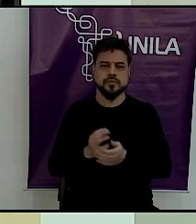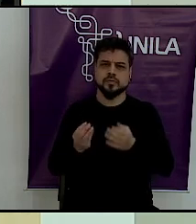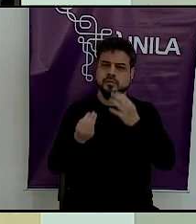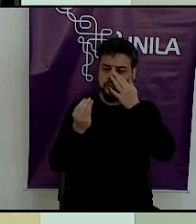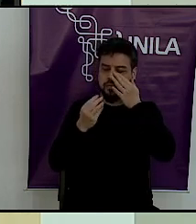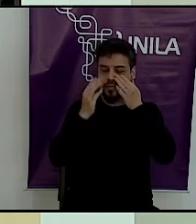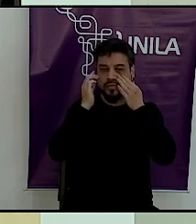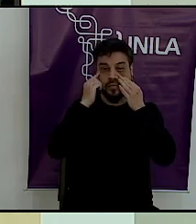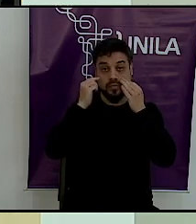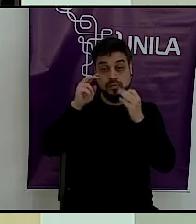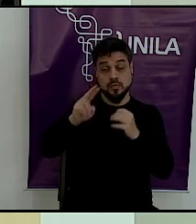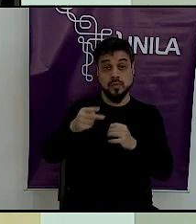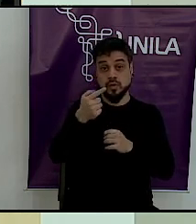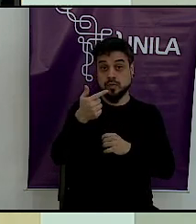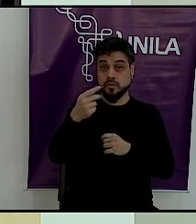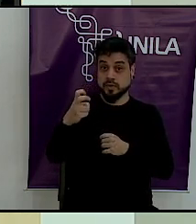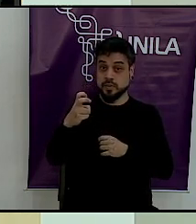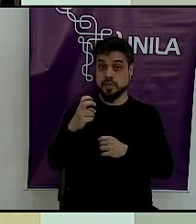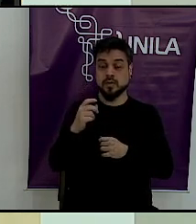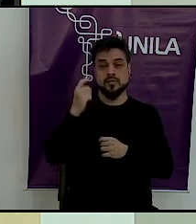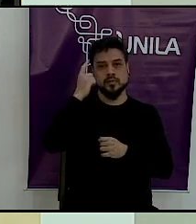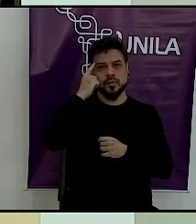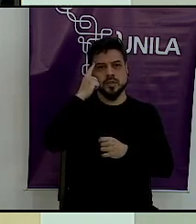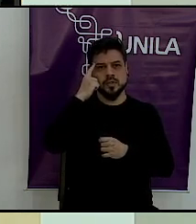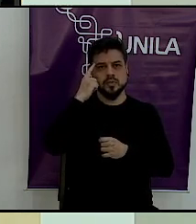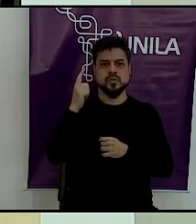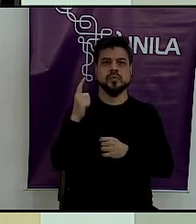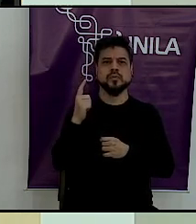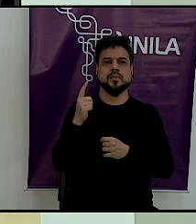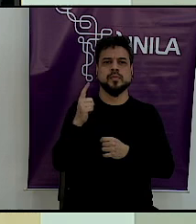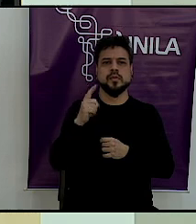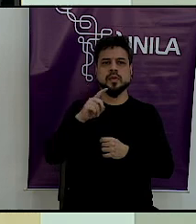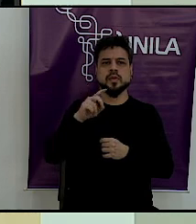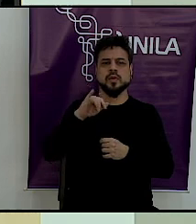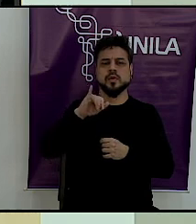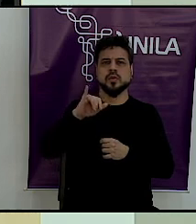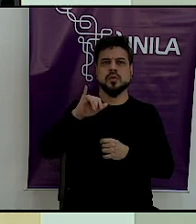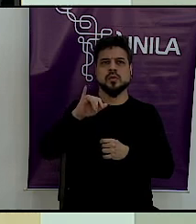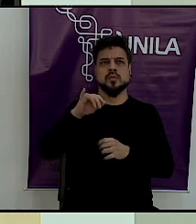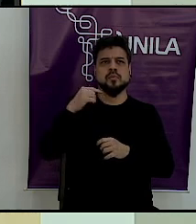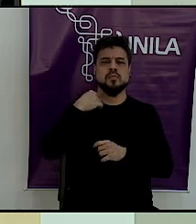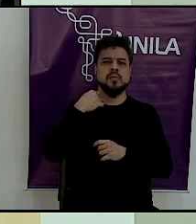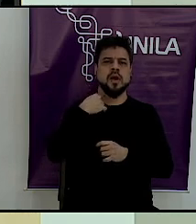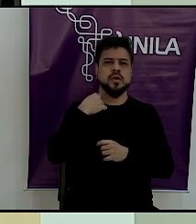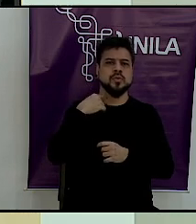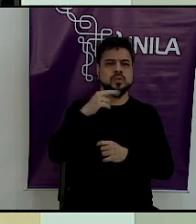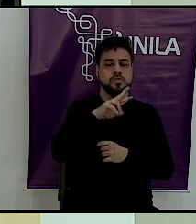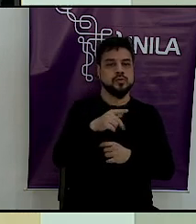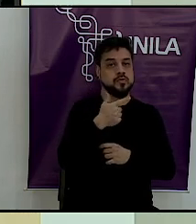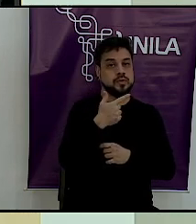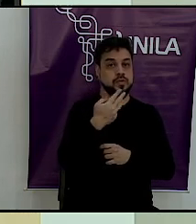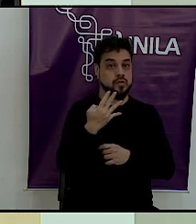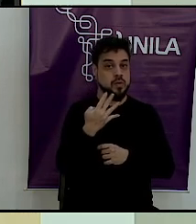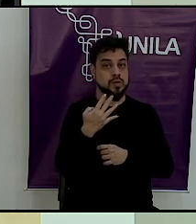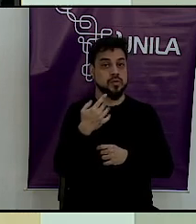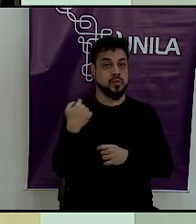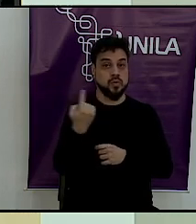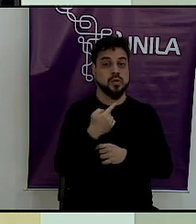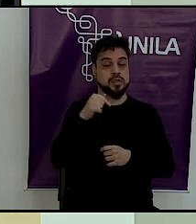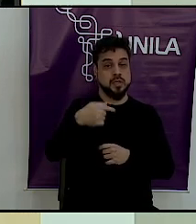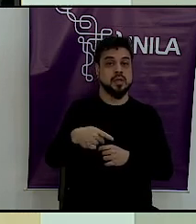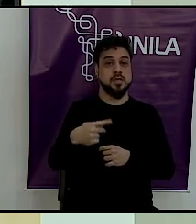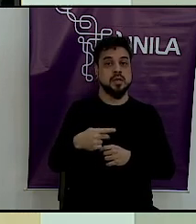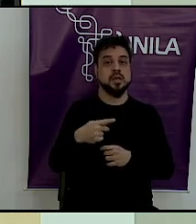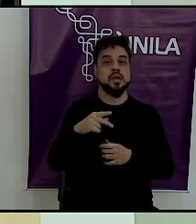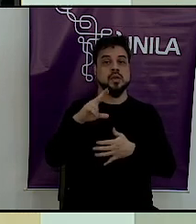estimado para 2025, nós tivemos que fazer em maio de 24, nós, Unila, já tivemos